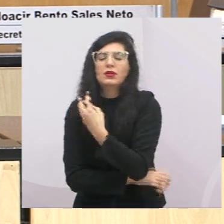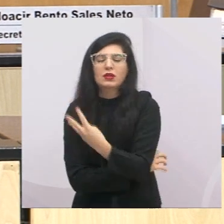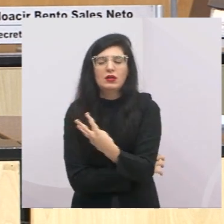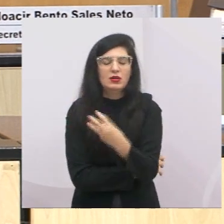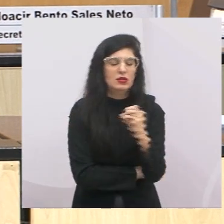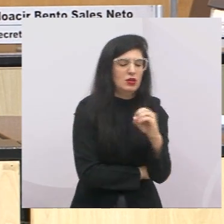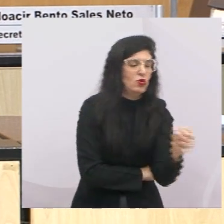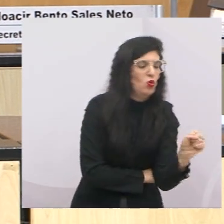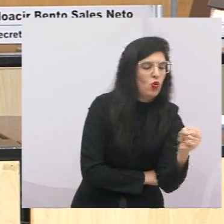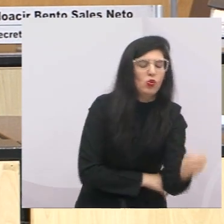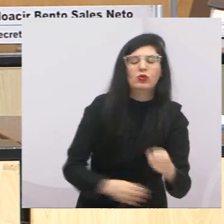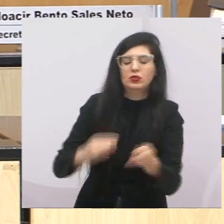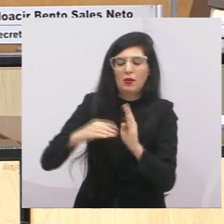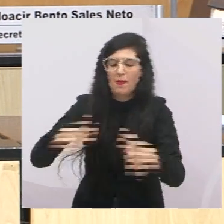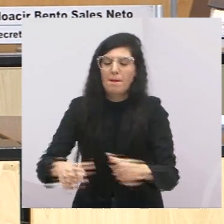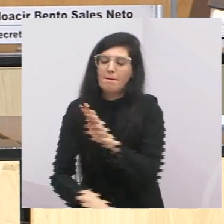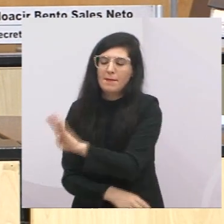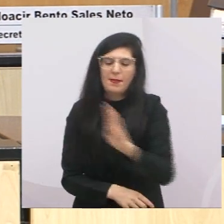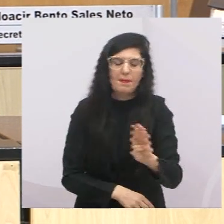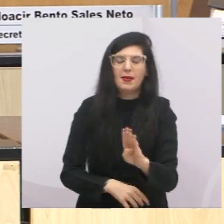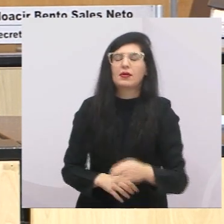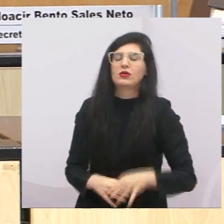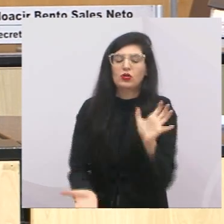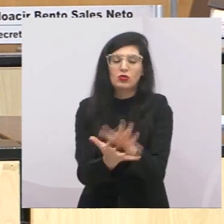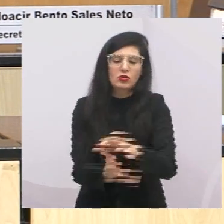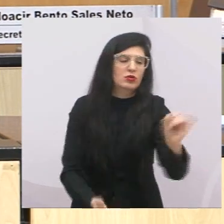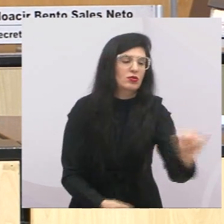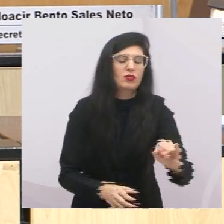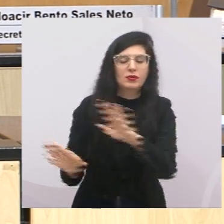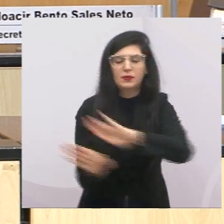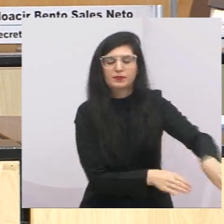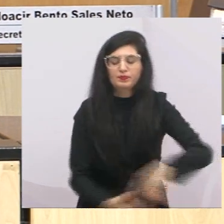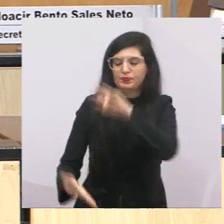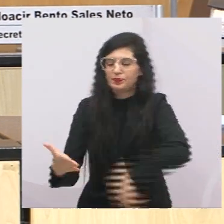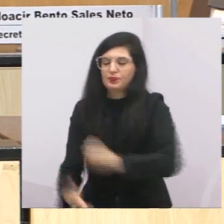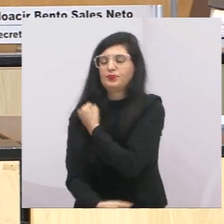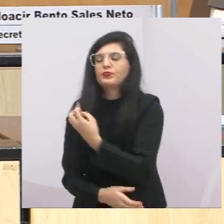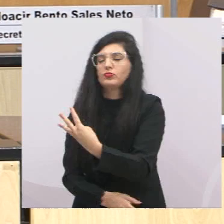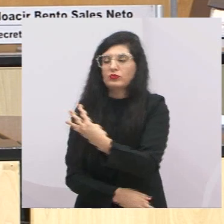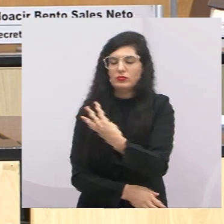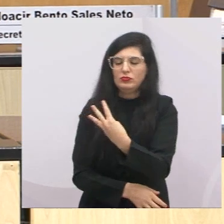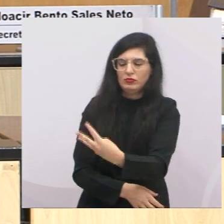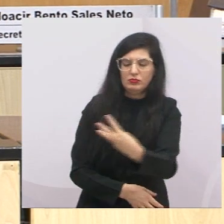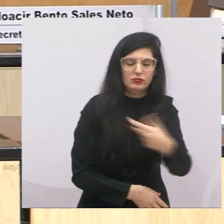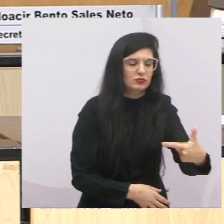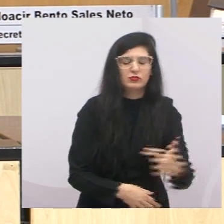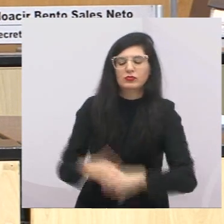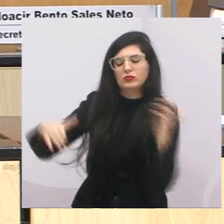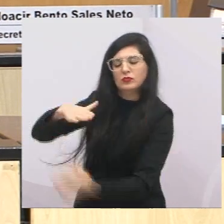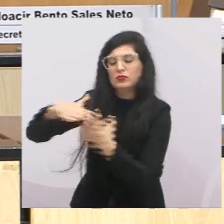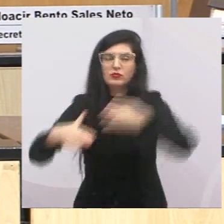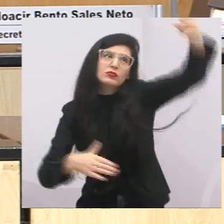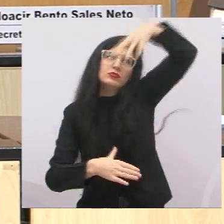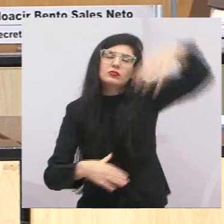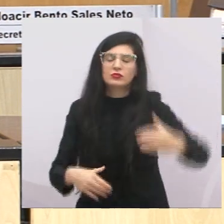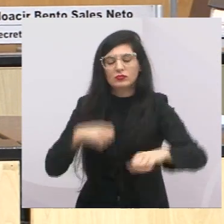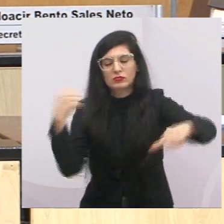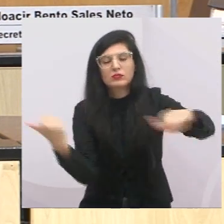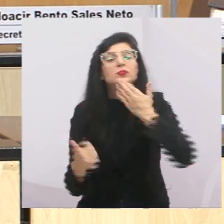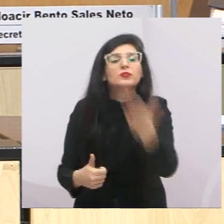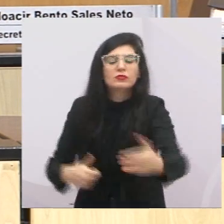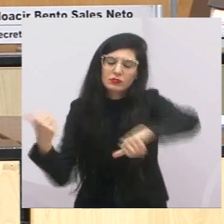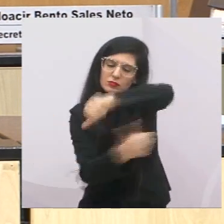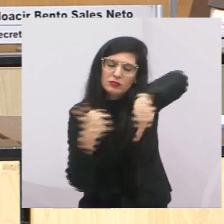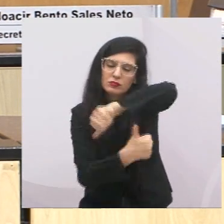Bandeira Branca, em Jacareí. Autoria, vereador Valmir Parque do Meia Lua. Requerimento 432. A EDP solicitando a substituição de poste de